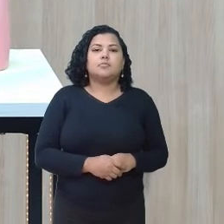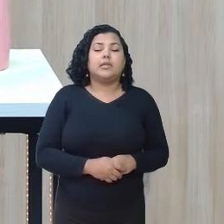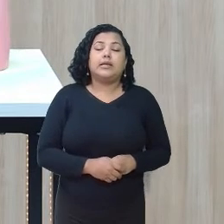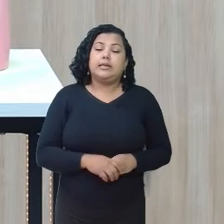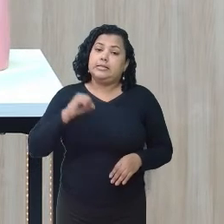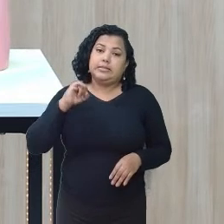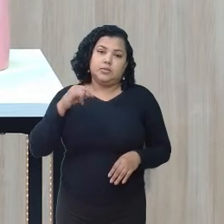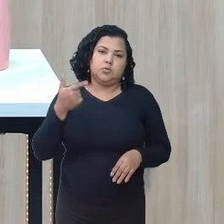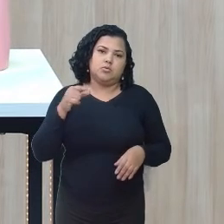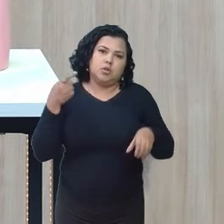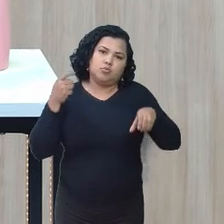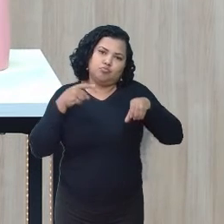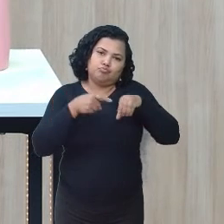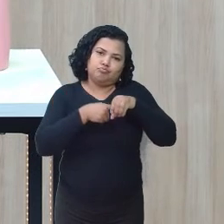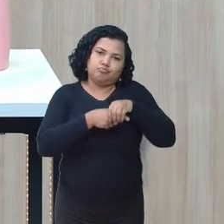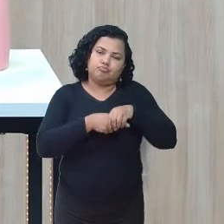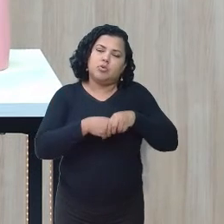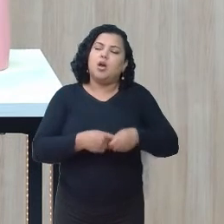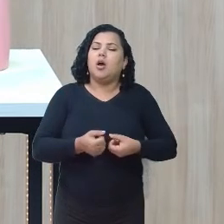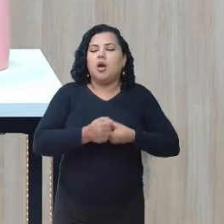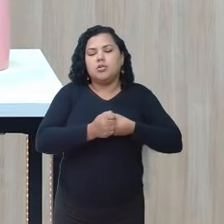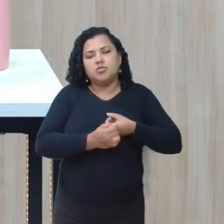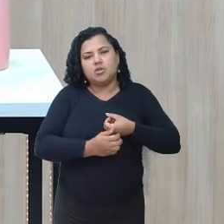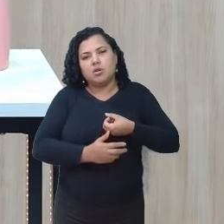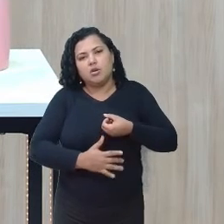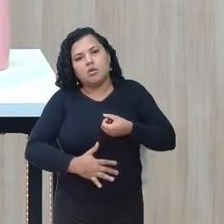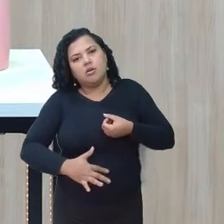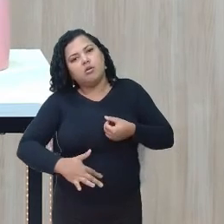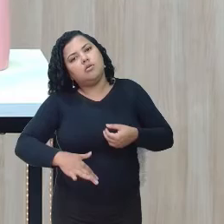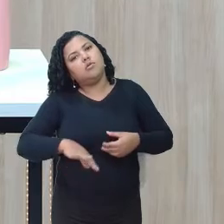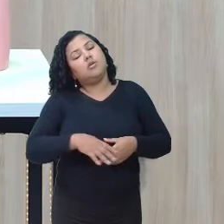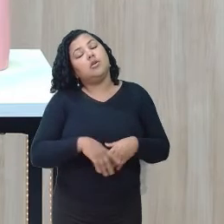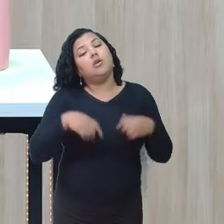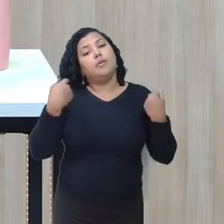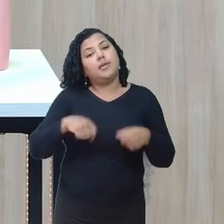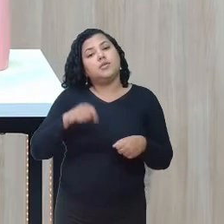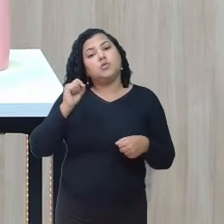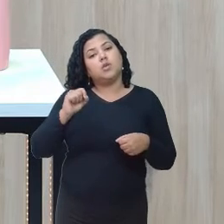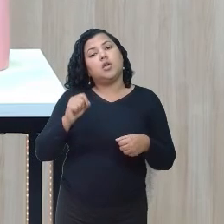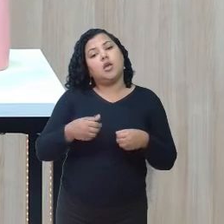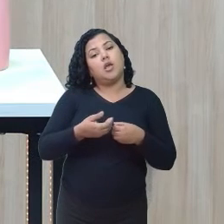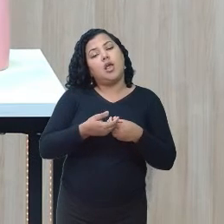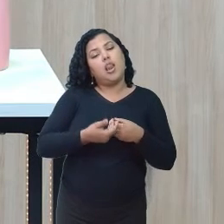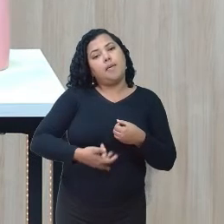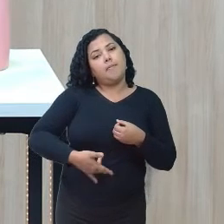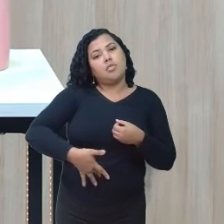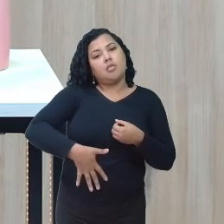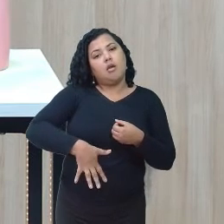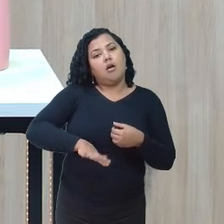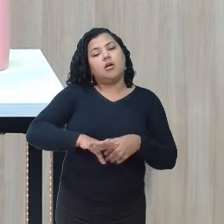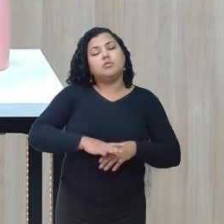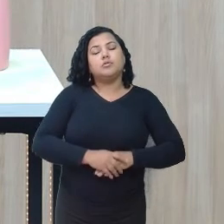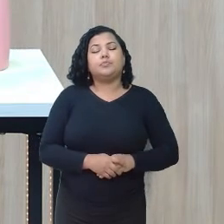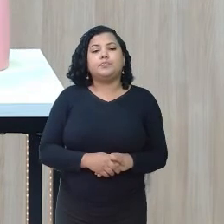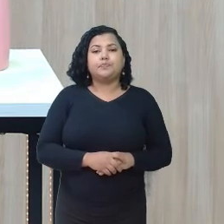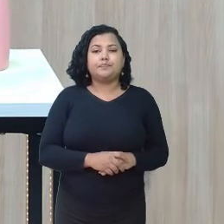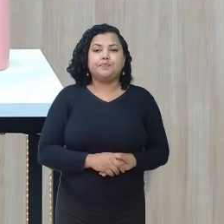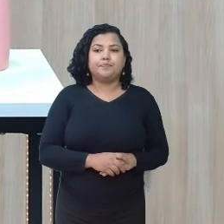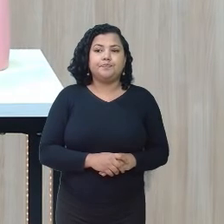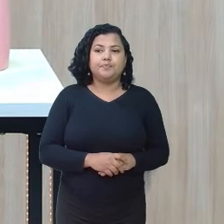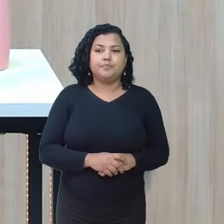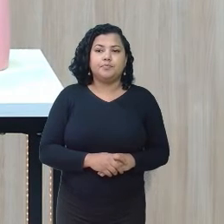nenhuma fecundação, aí o endométrio descama e precisa ser eliminado através da menstruação.